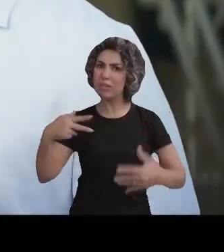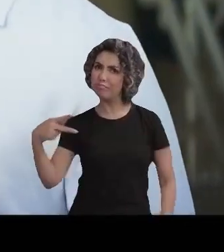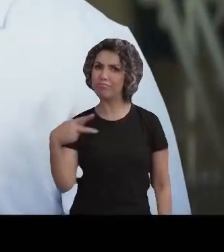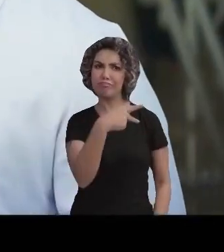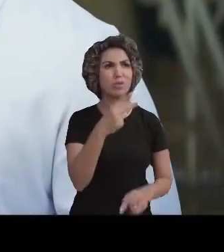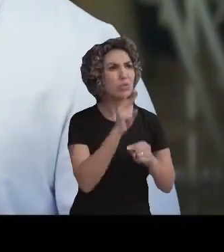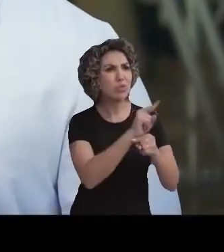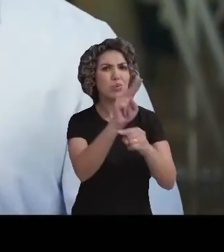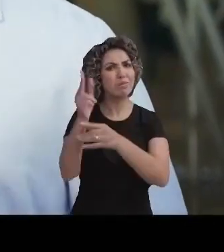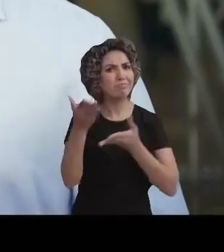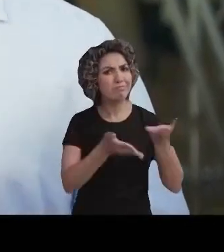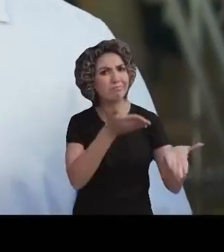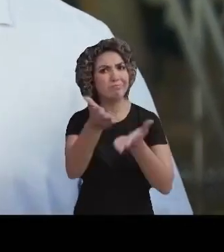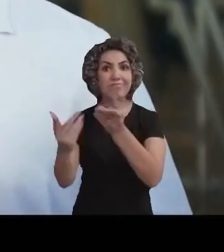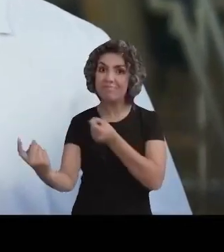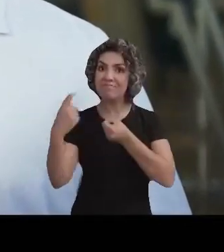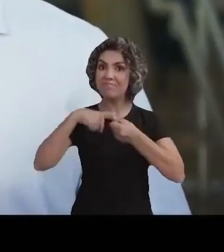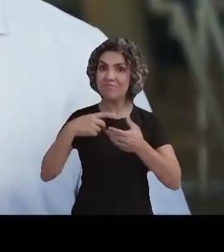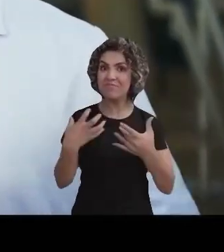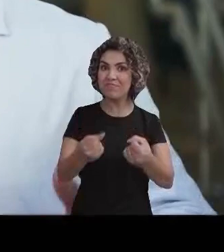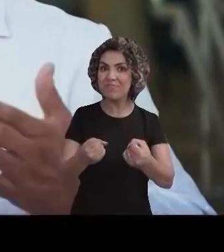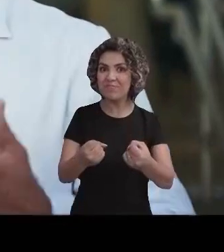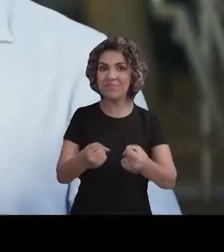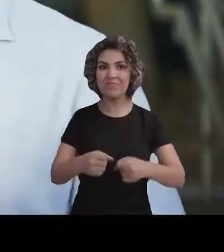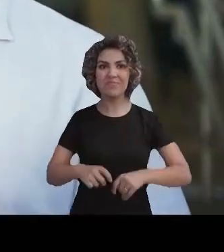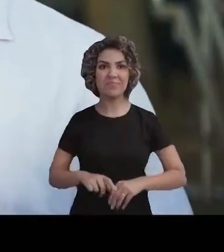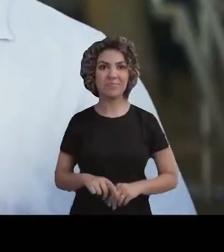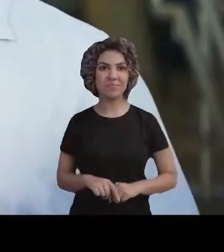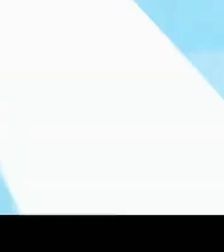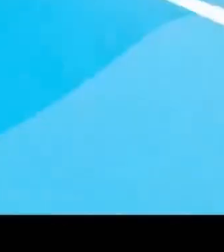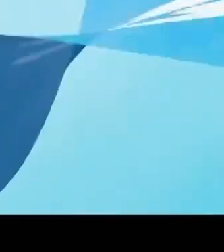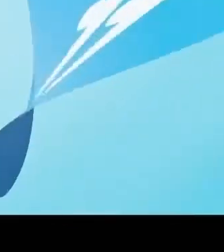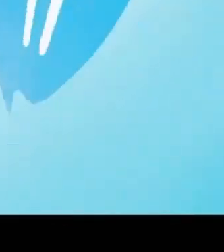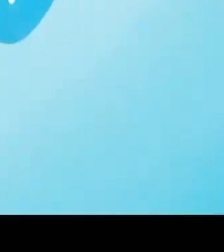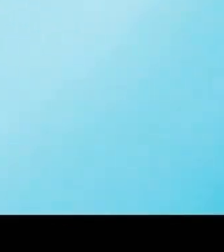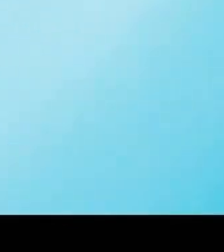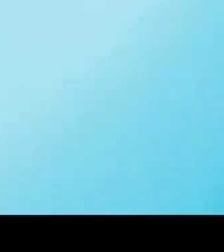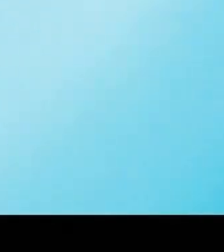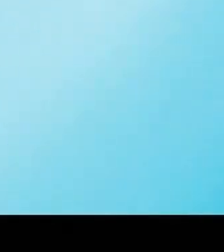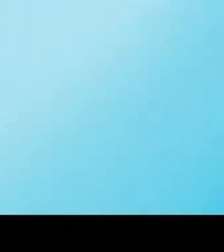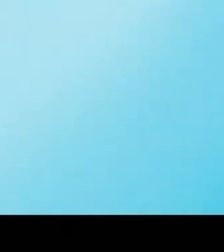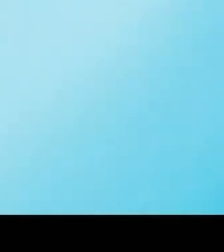um partido que cuida da nossa gente. Somos progressistas. Feliz você também.